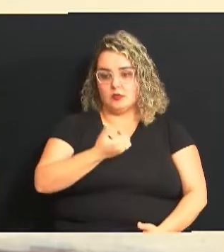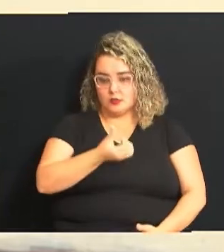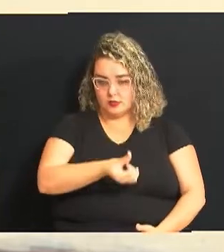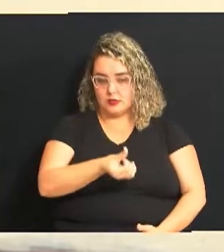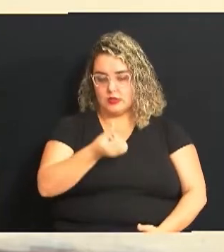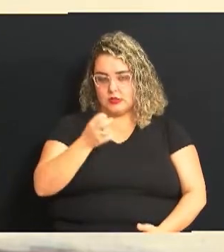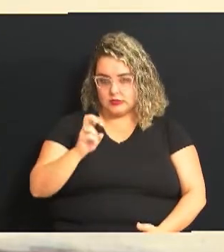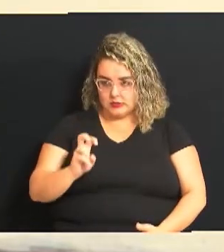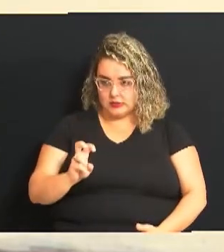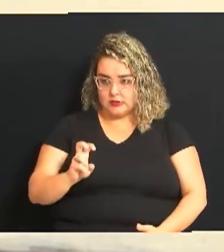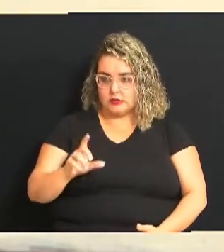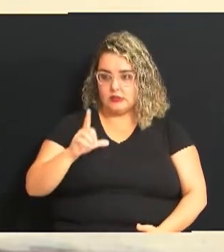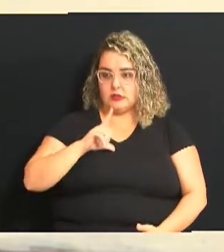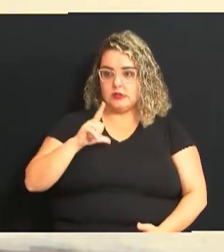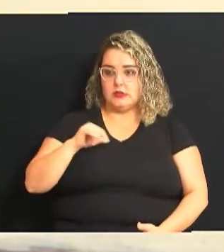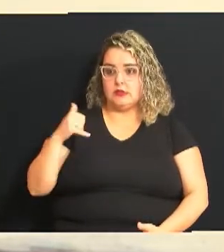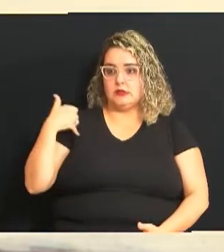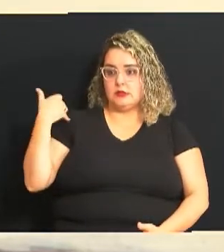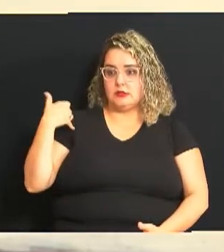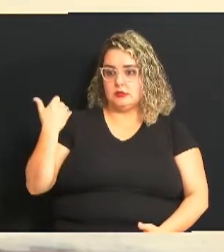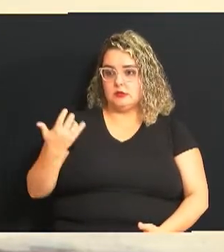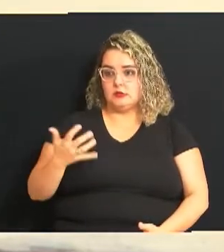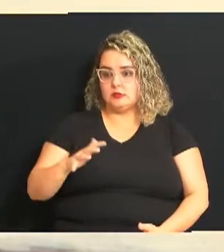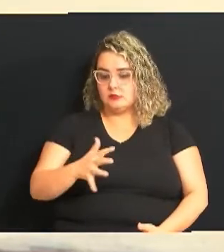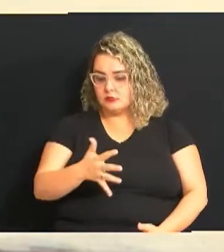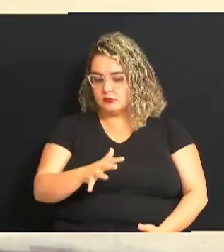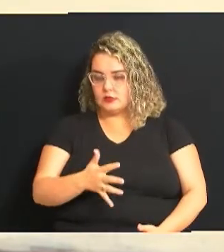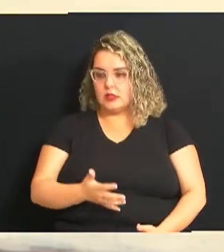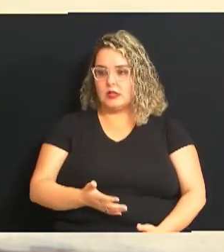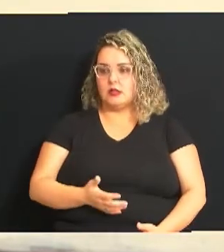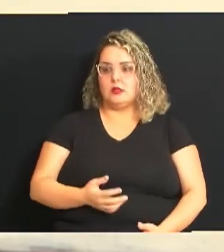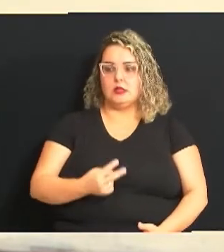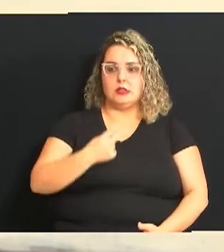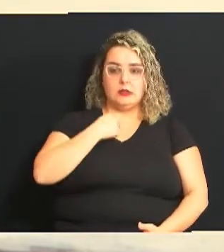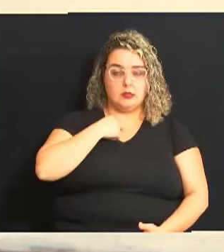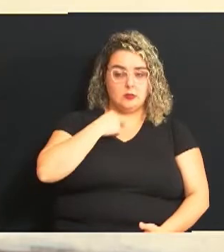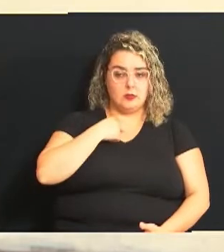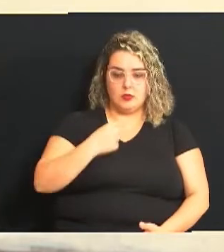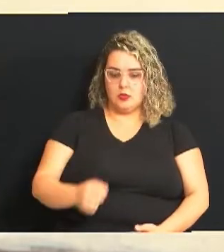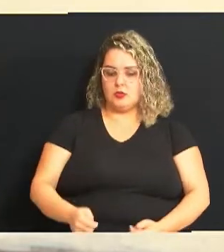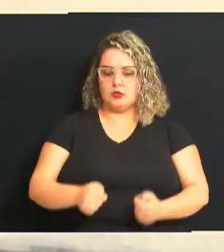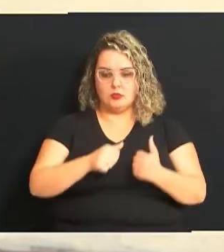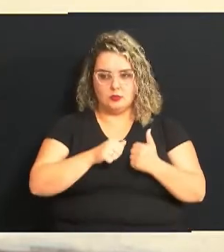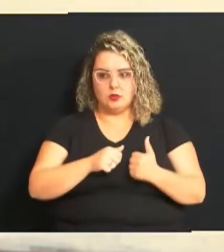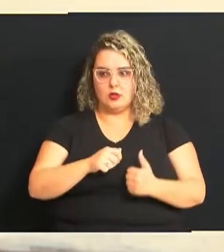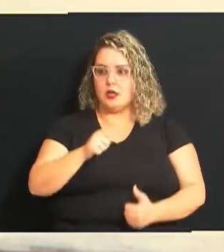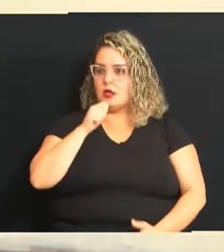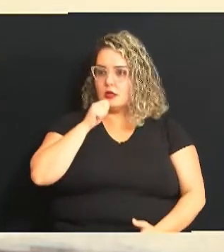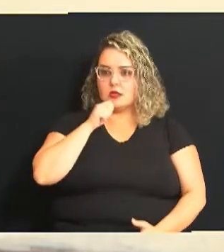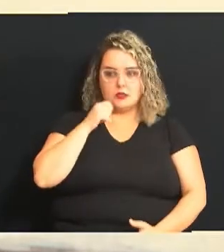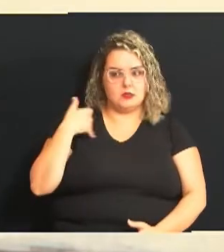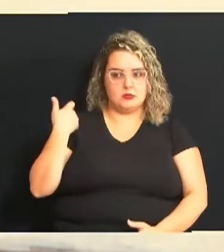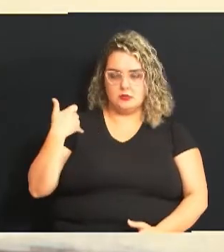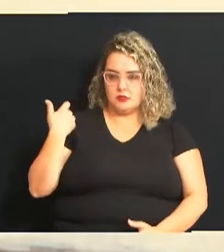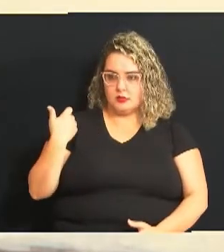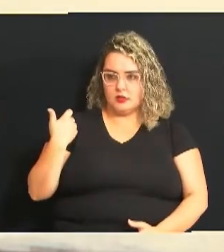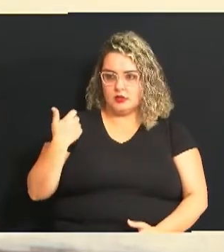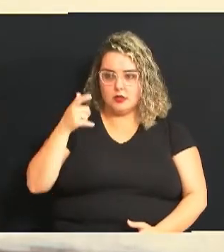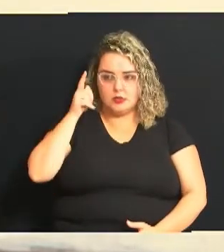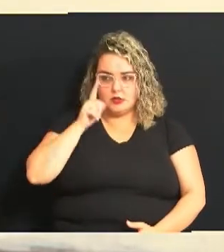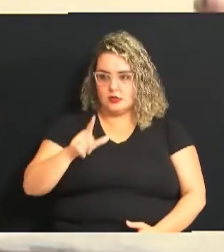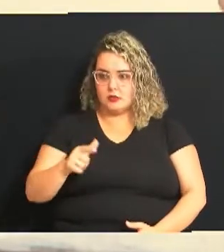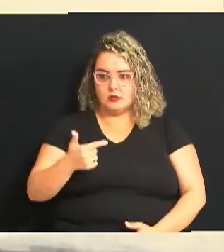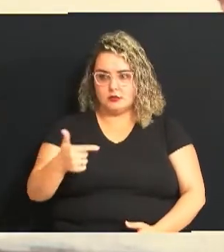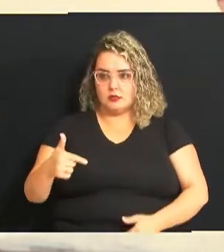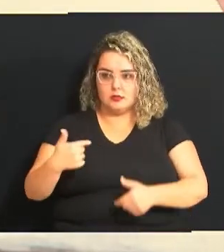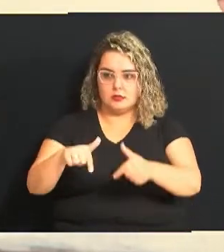você tem uma faixa etária que não pode ter o benefício, porque ainda não atingiu a idade, e que não consegue ter